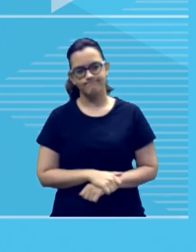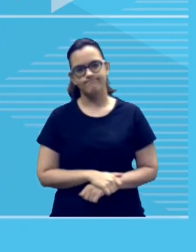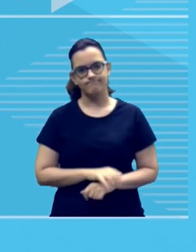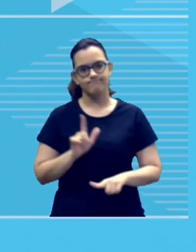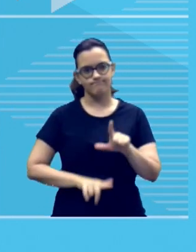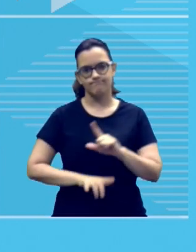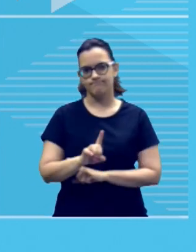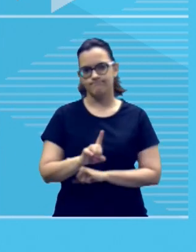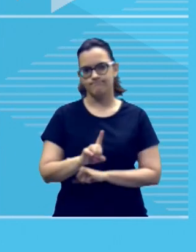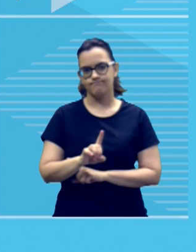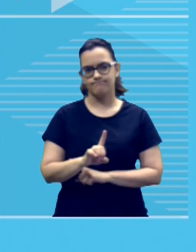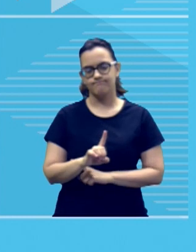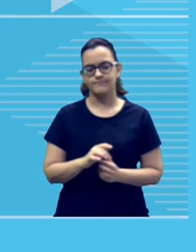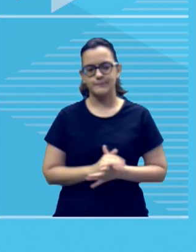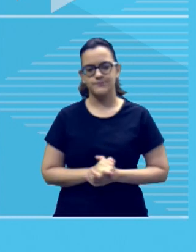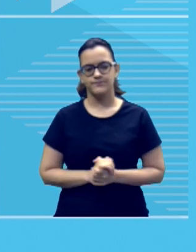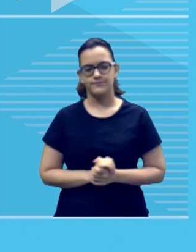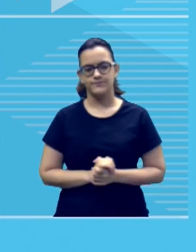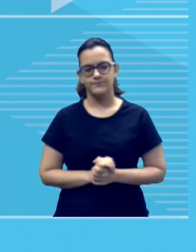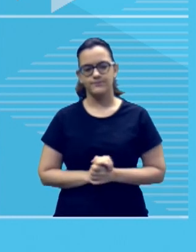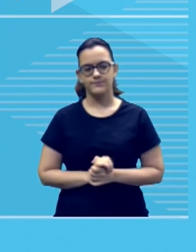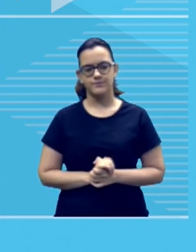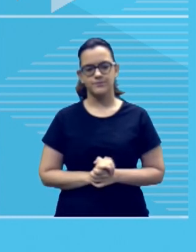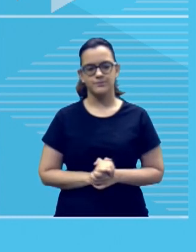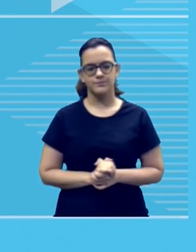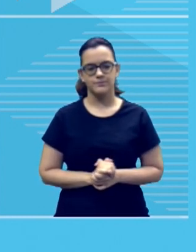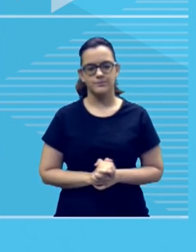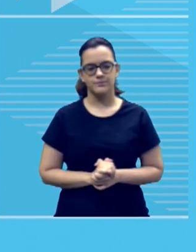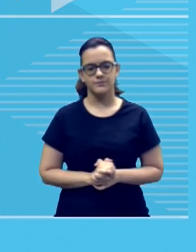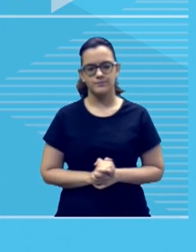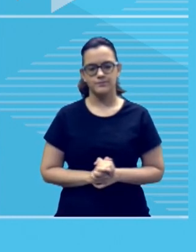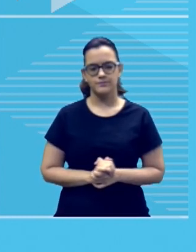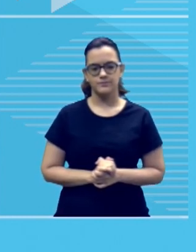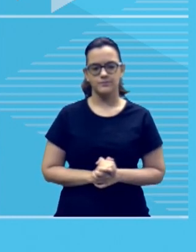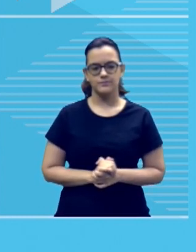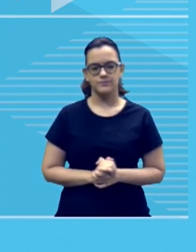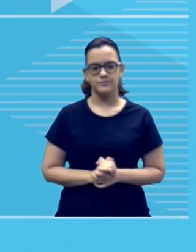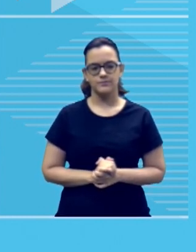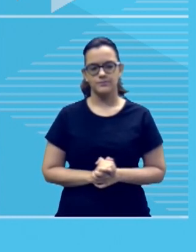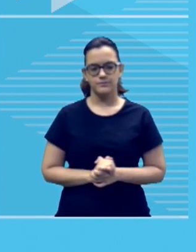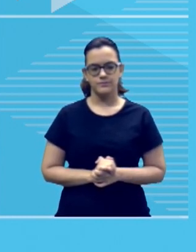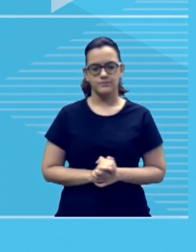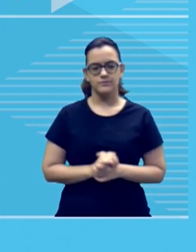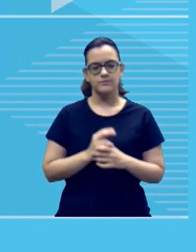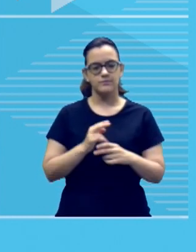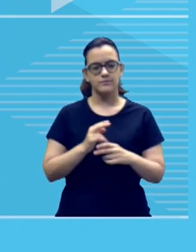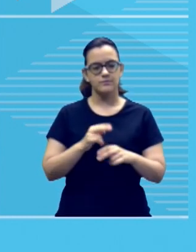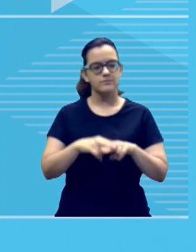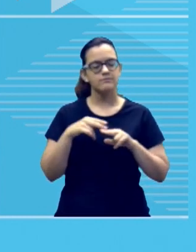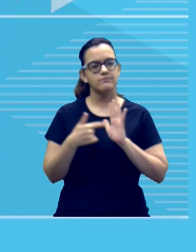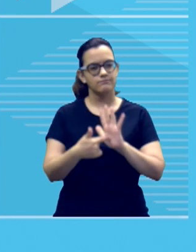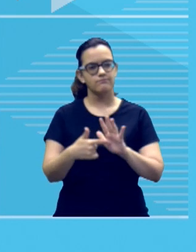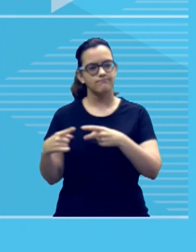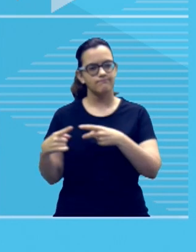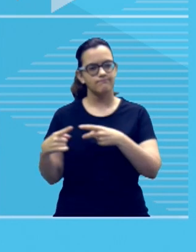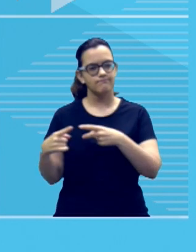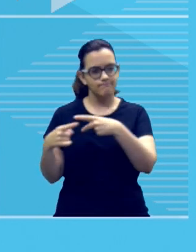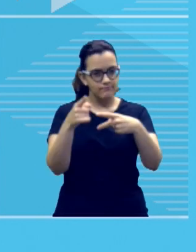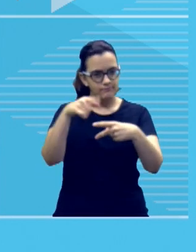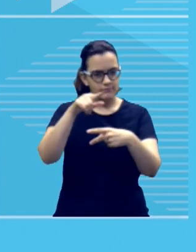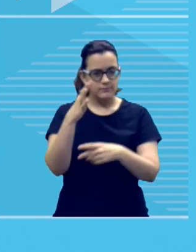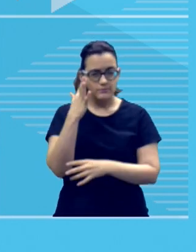a letra D isomeria plana de então a mudança da dupla por isso que eu coloquei uma seta apontando aí